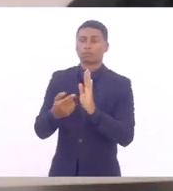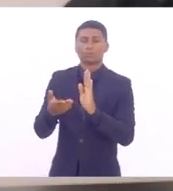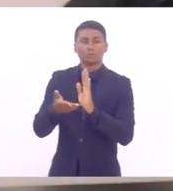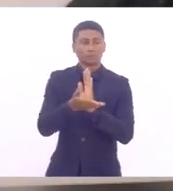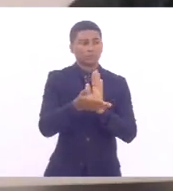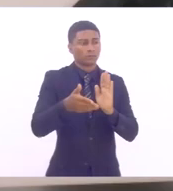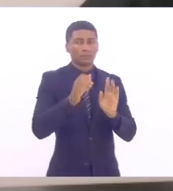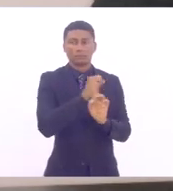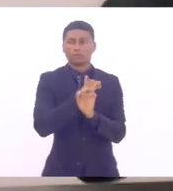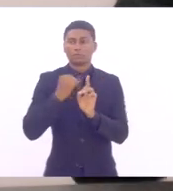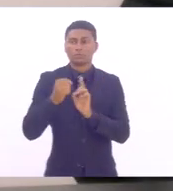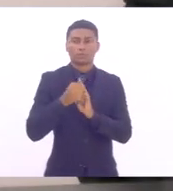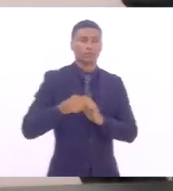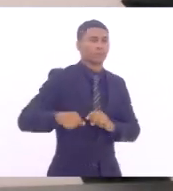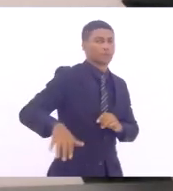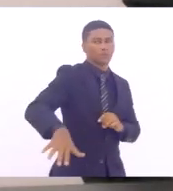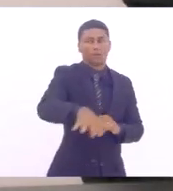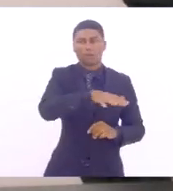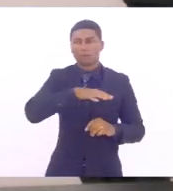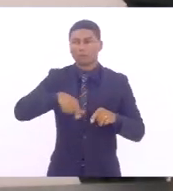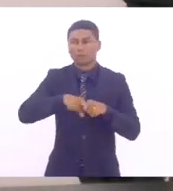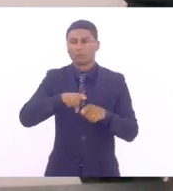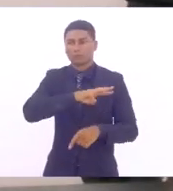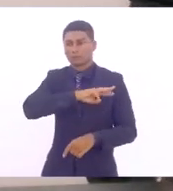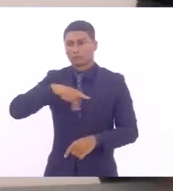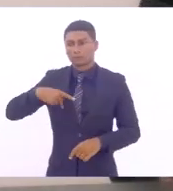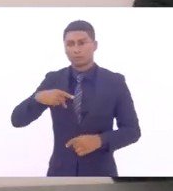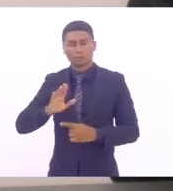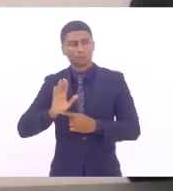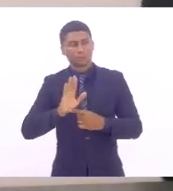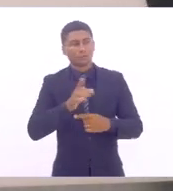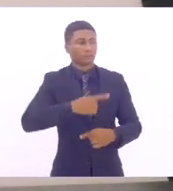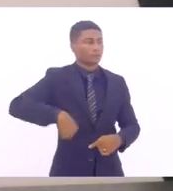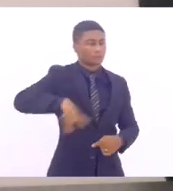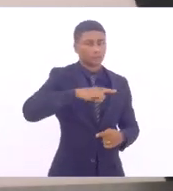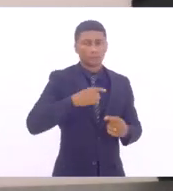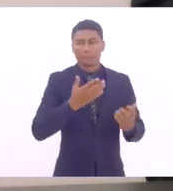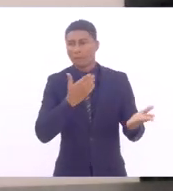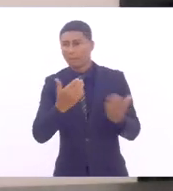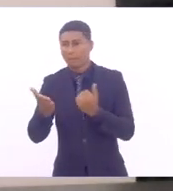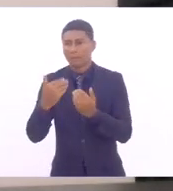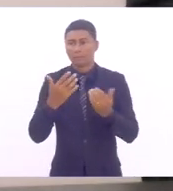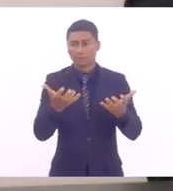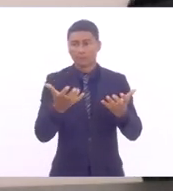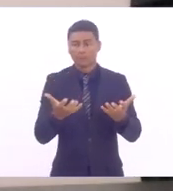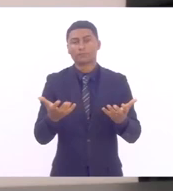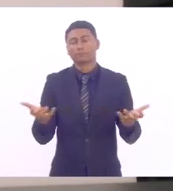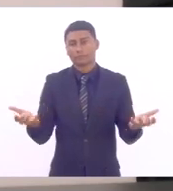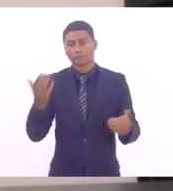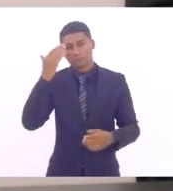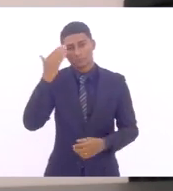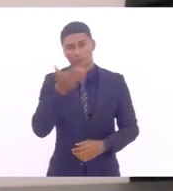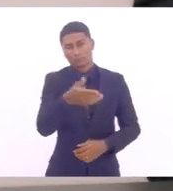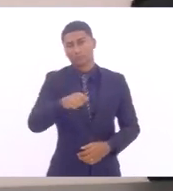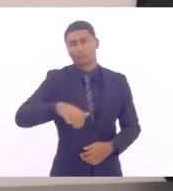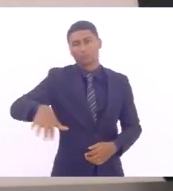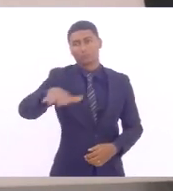e toda a sociedade, principalmente para o Ministério Público, que nós queremos conversar e dialogar. Então, por enquanto, eu fico aqui com a minha fala e muito obrigado a todos.